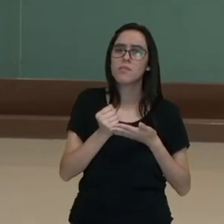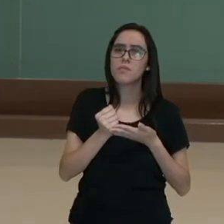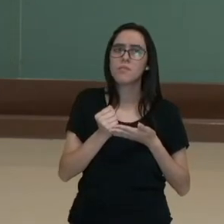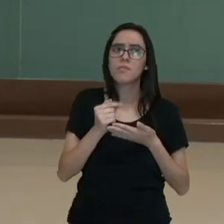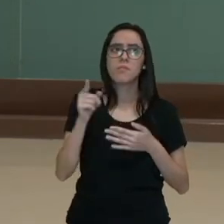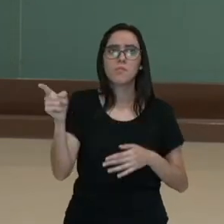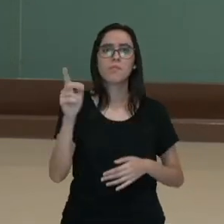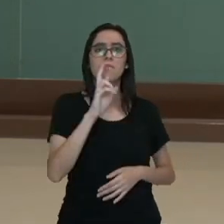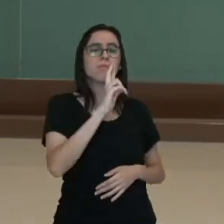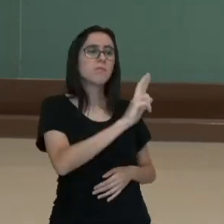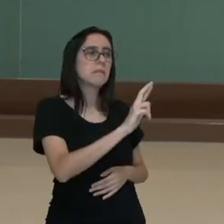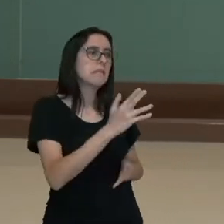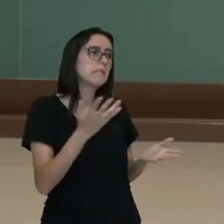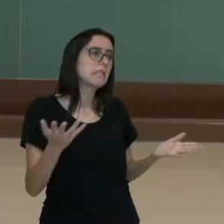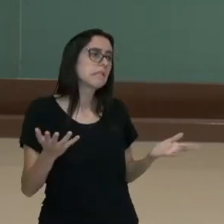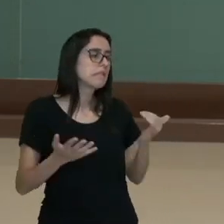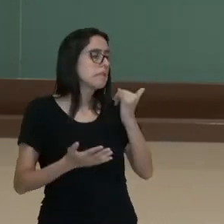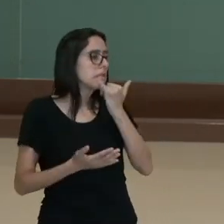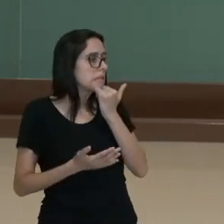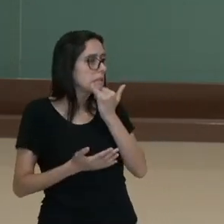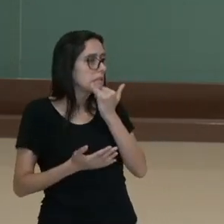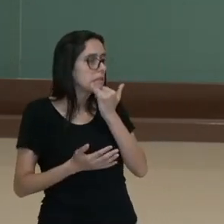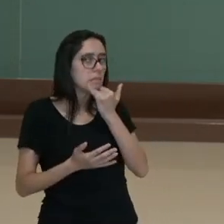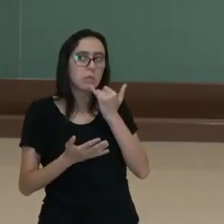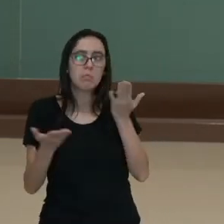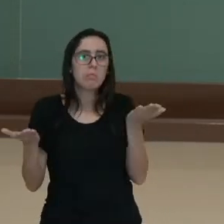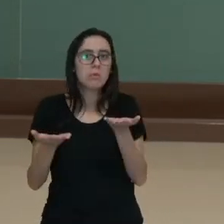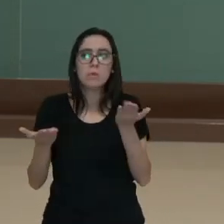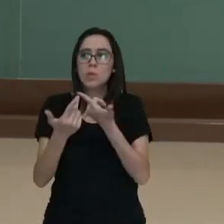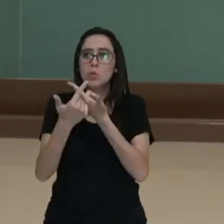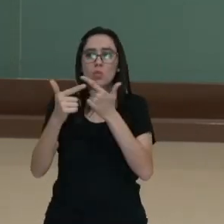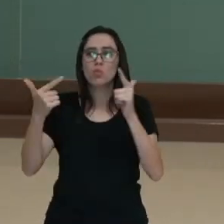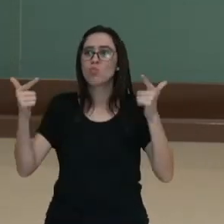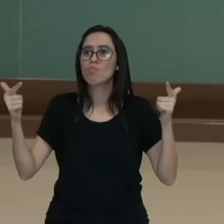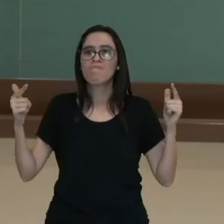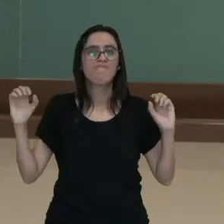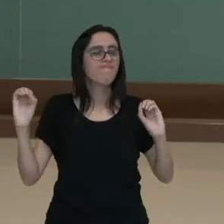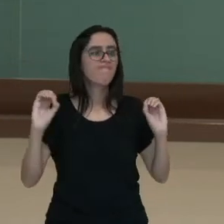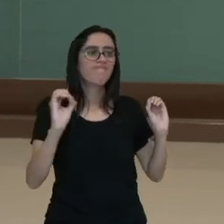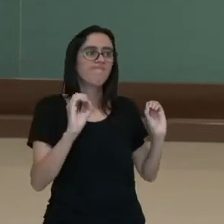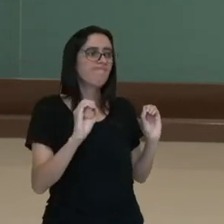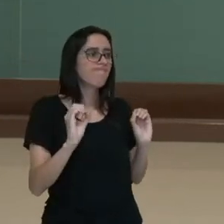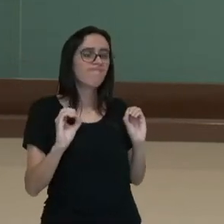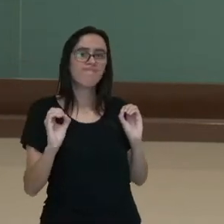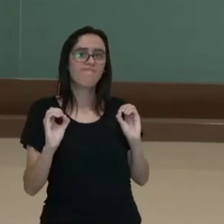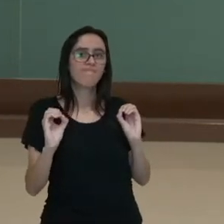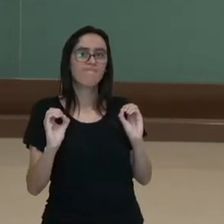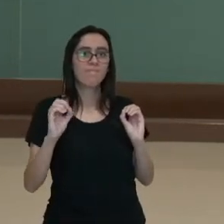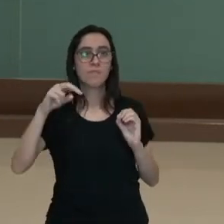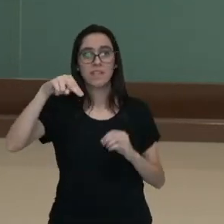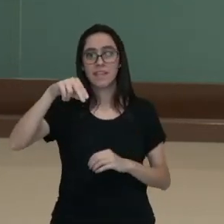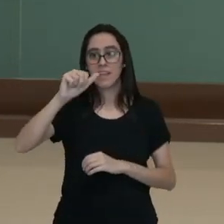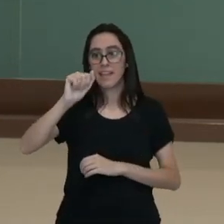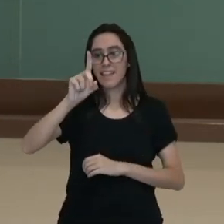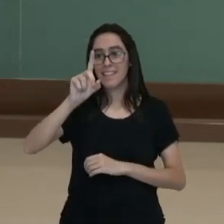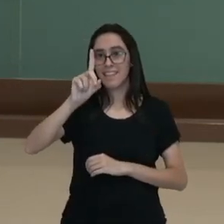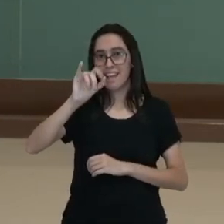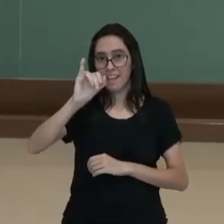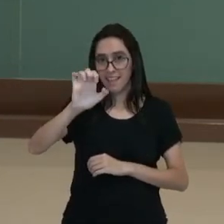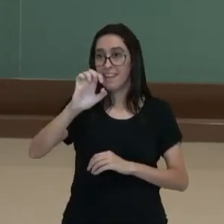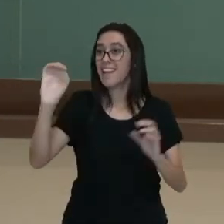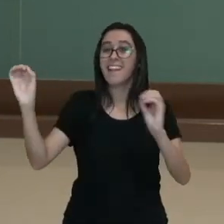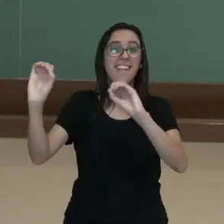Perdão, sinto, lo siento. Agora não existe ninguém, lembrando que o nadie é ninguém,